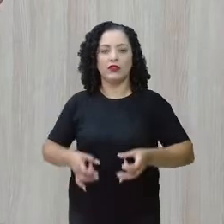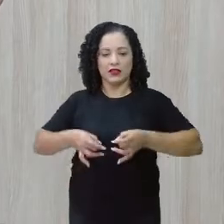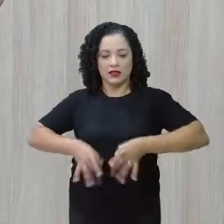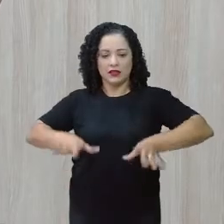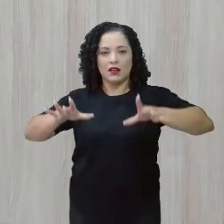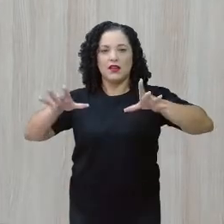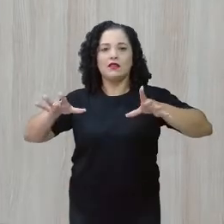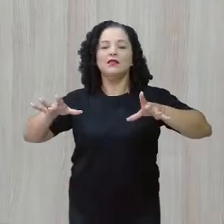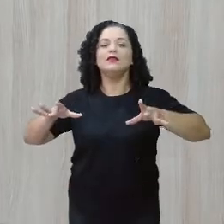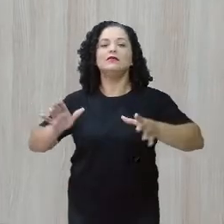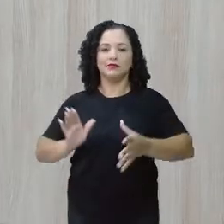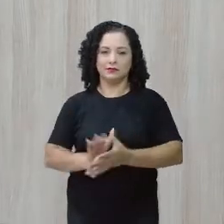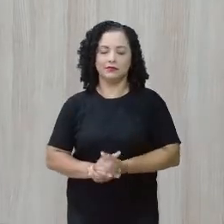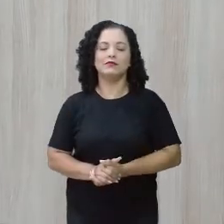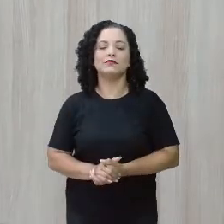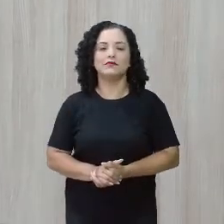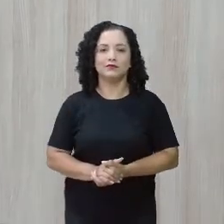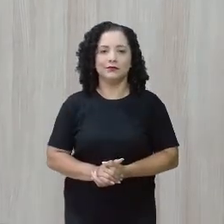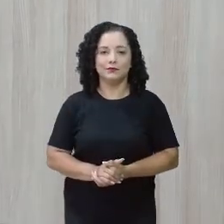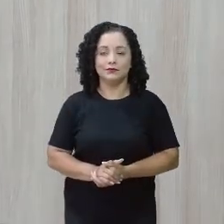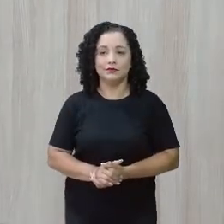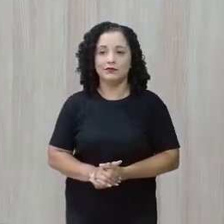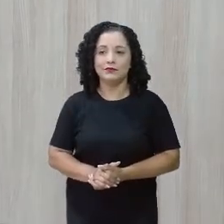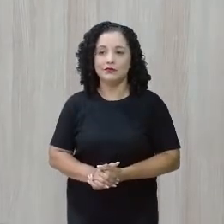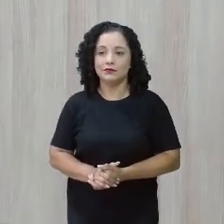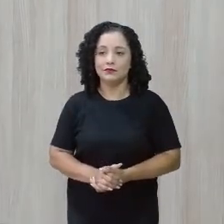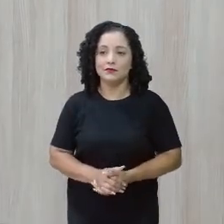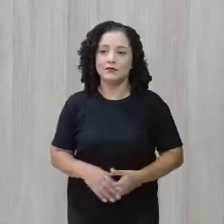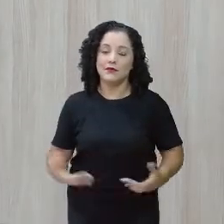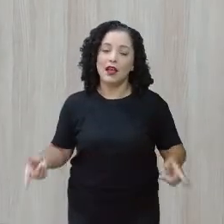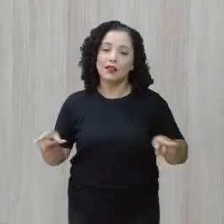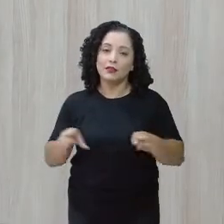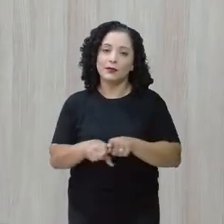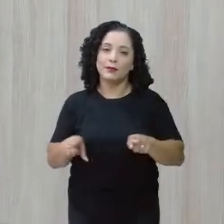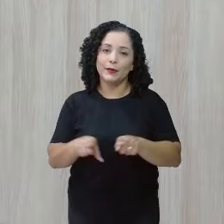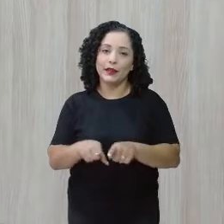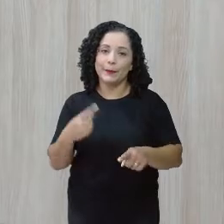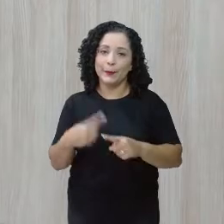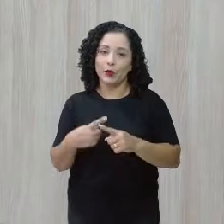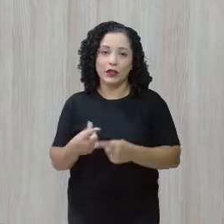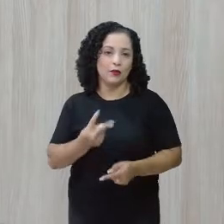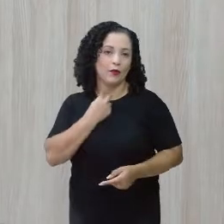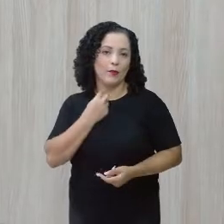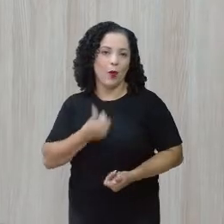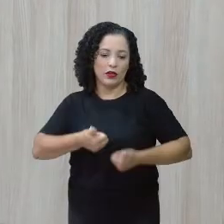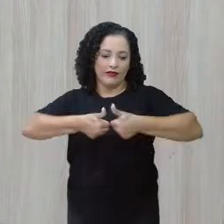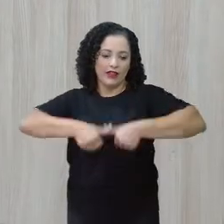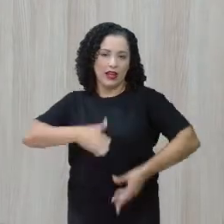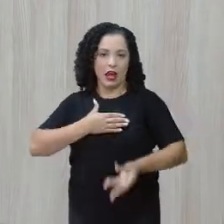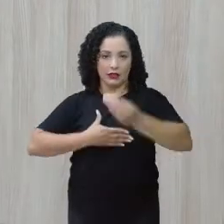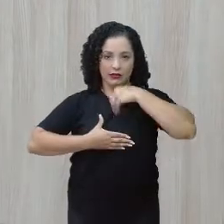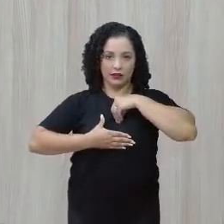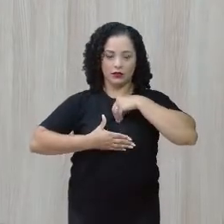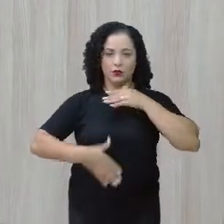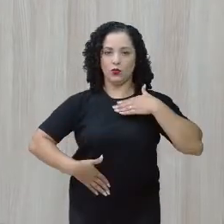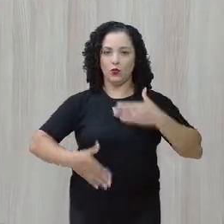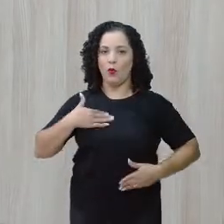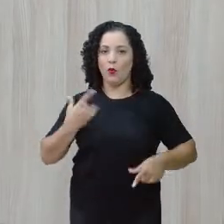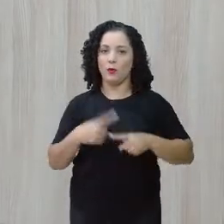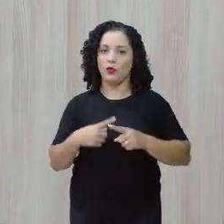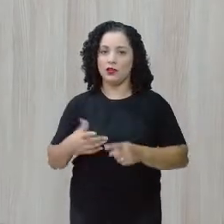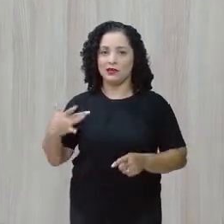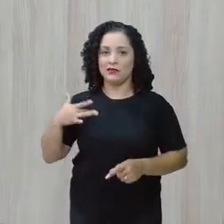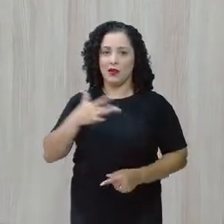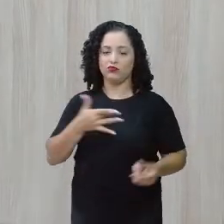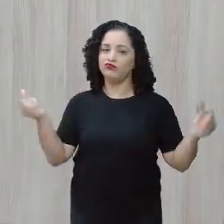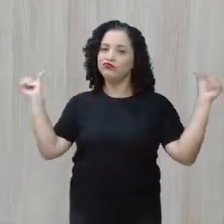ser colocado para fora. Isso porque não deve estar no nosso corpo. Porque deve fazer mal e